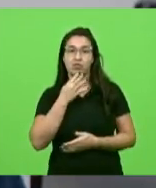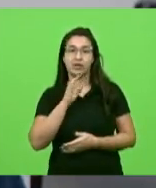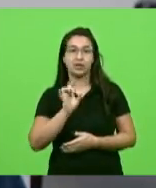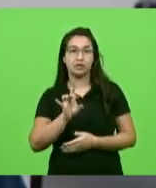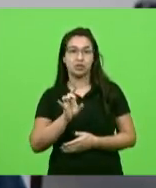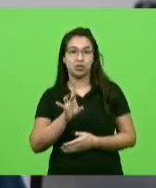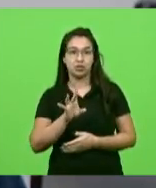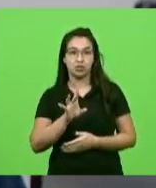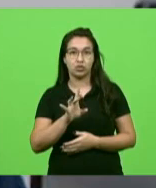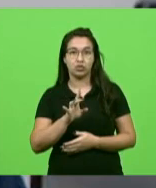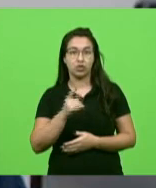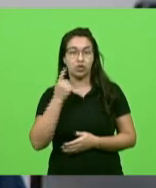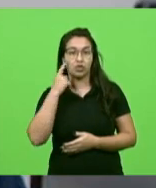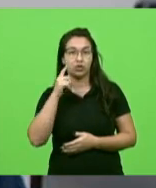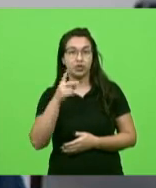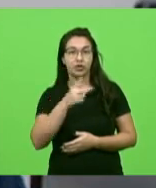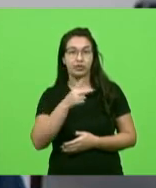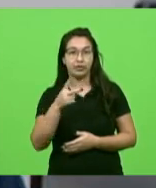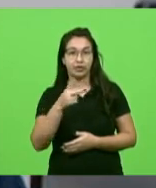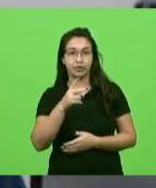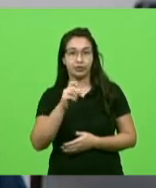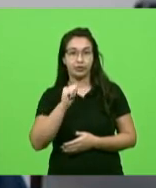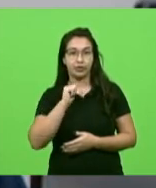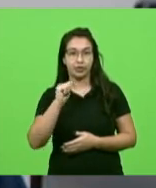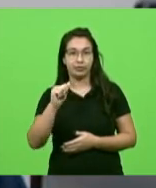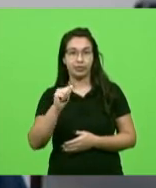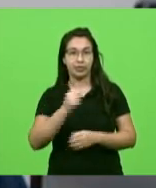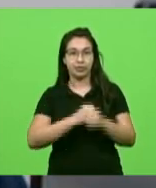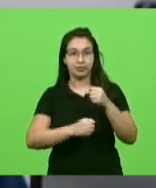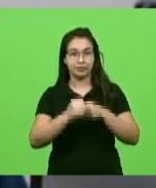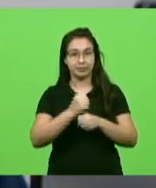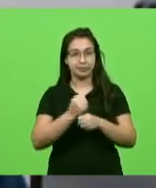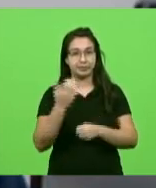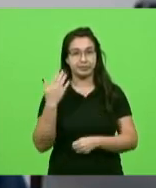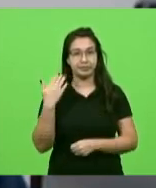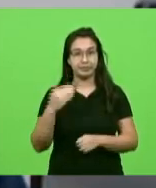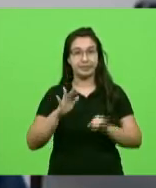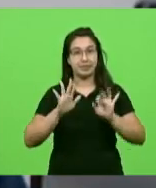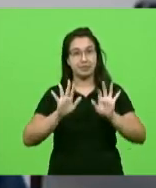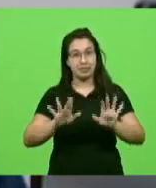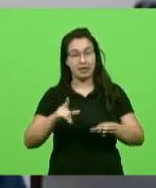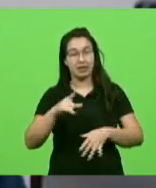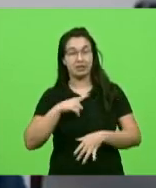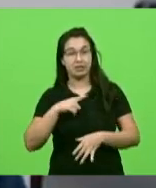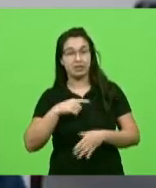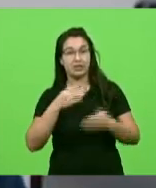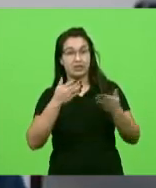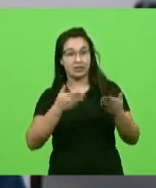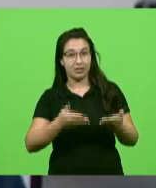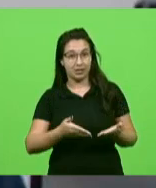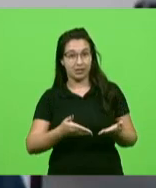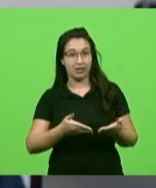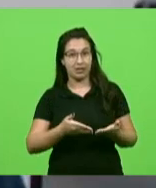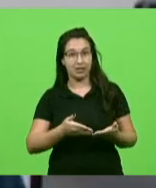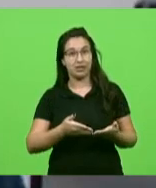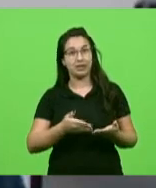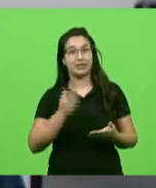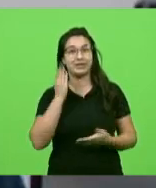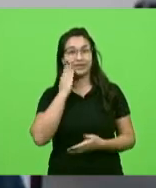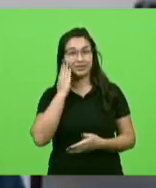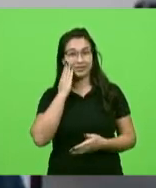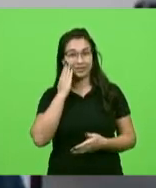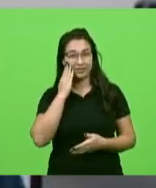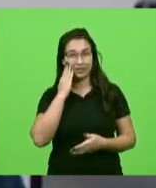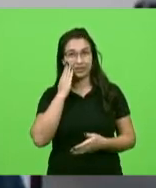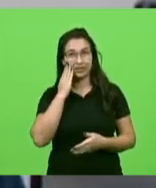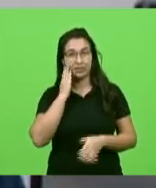desastrosa edição em Vinte e Dois de Abril do ano passado contudo há indícios nos autos que o representado pela metade gente